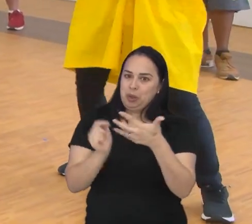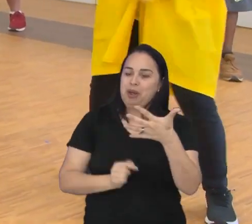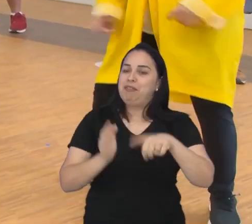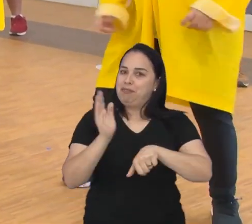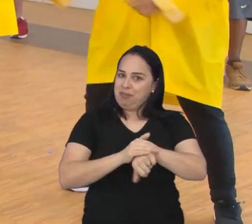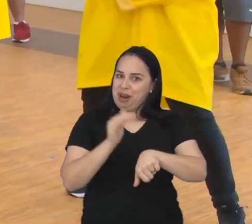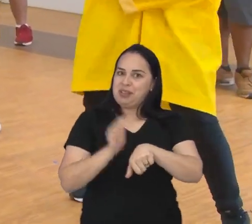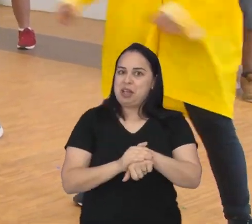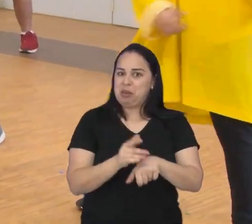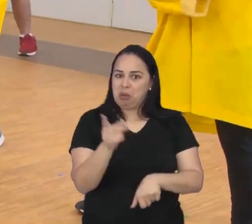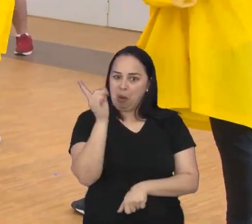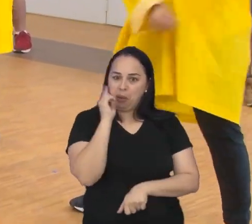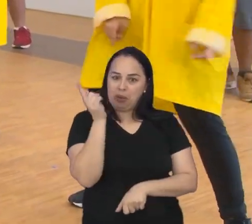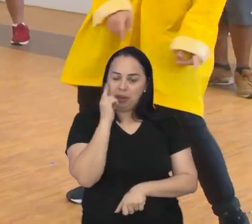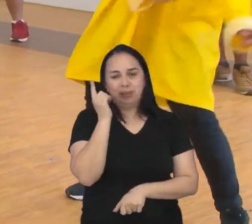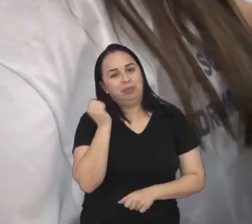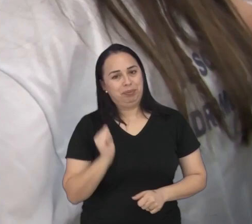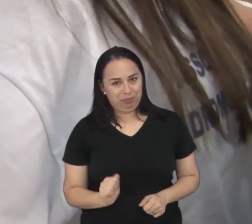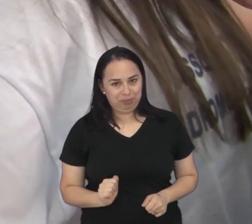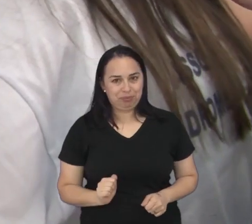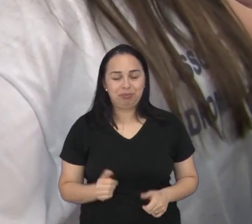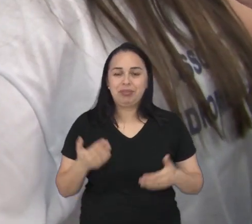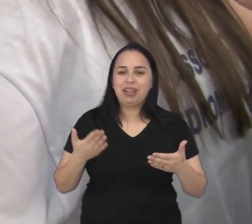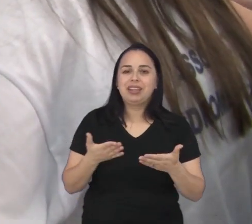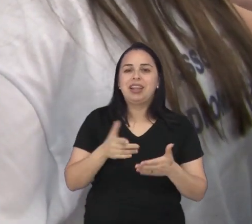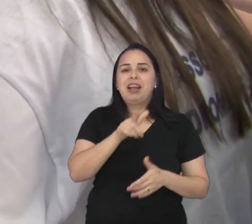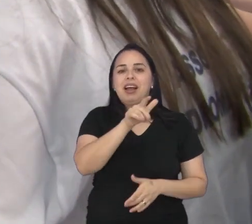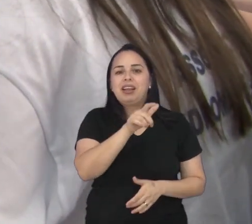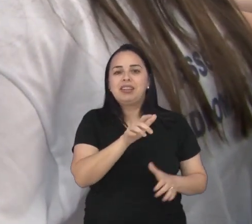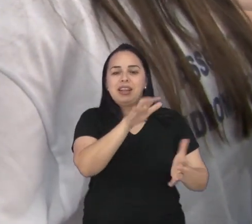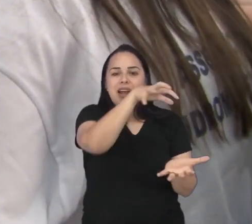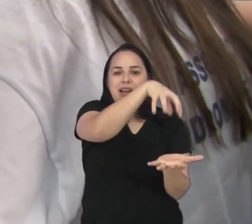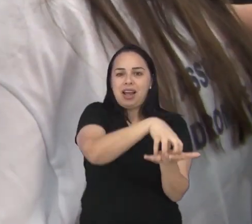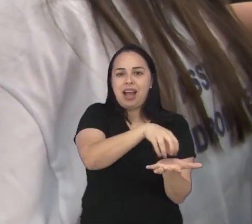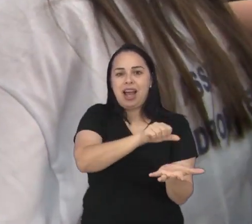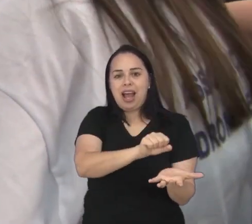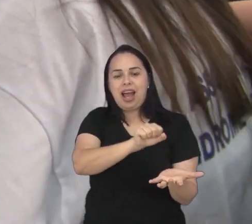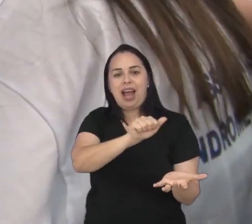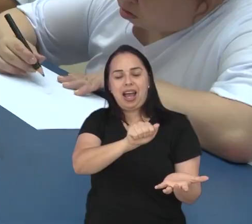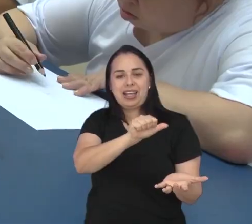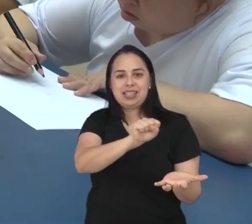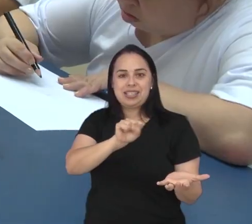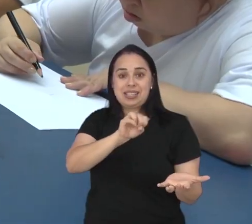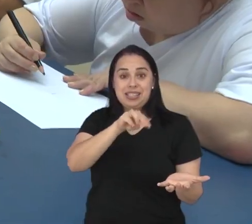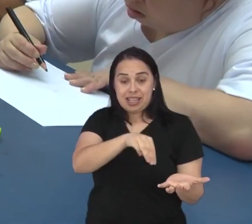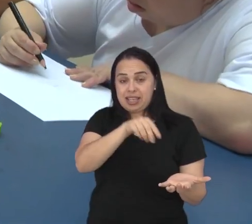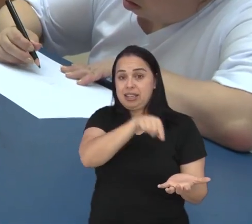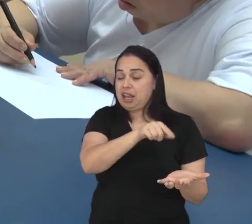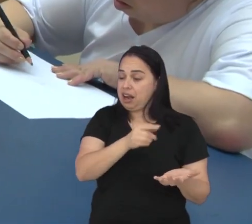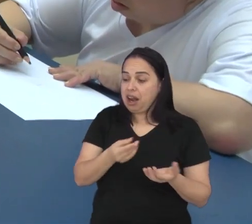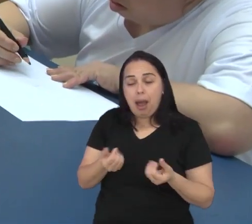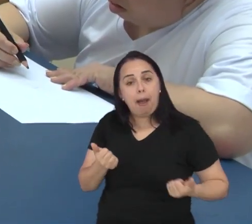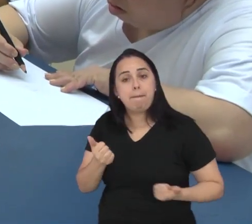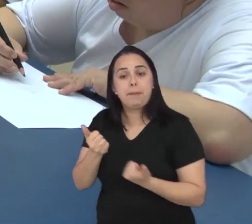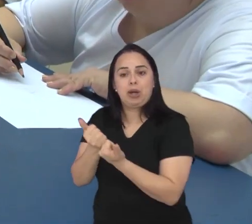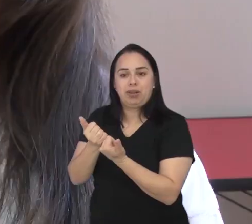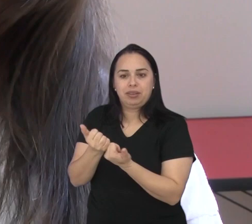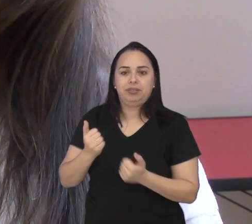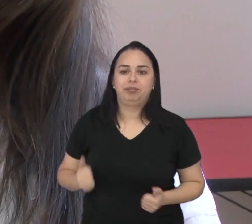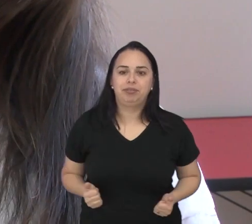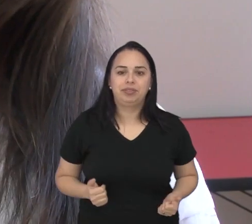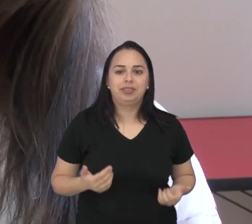muitas tarefas para encaixar na rotina. As atividades são oferecidas pela ASIM, a Associação Síndrome de